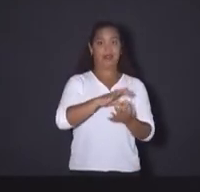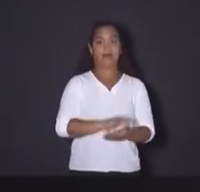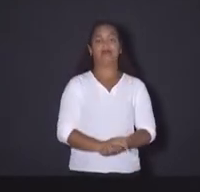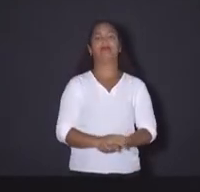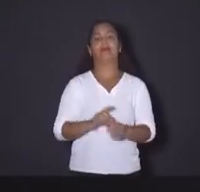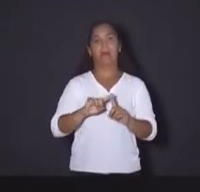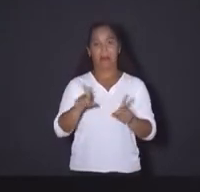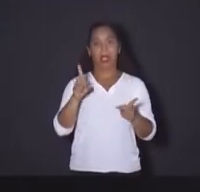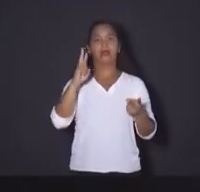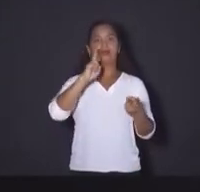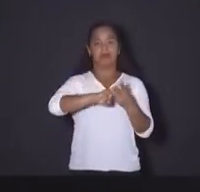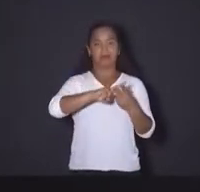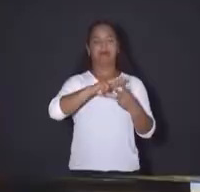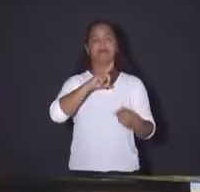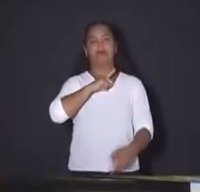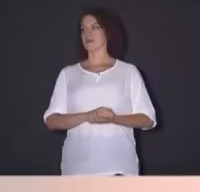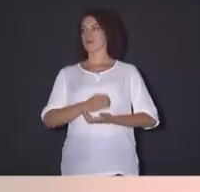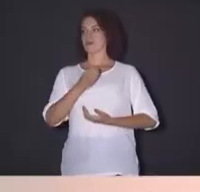Obrigada.